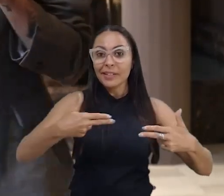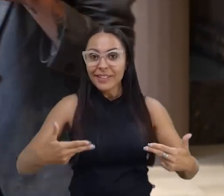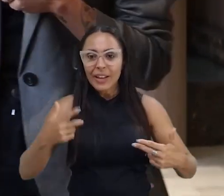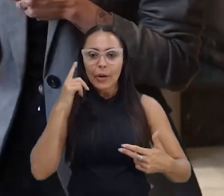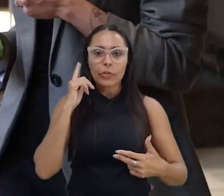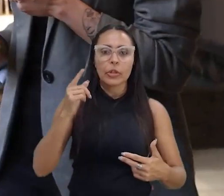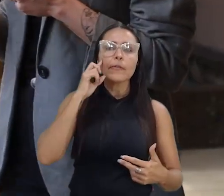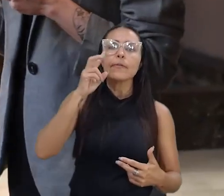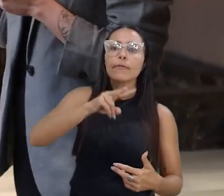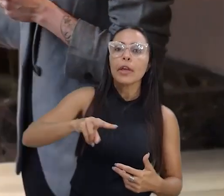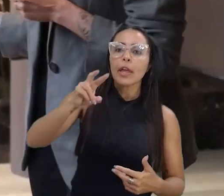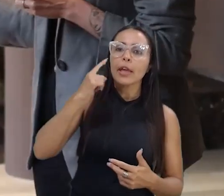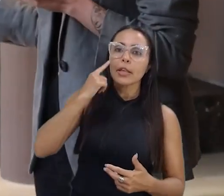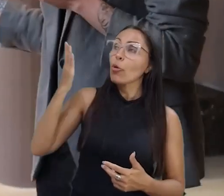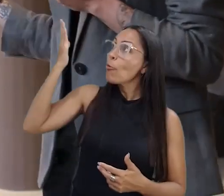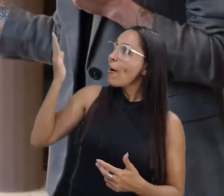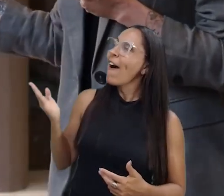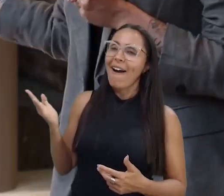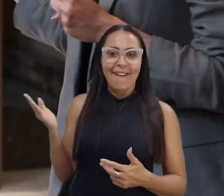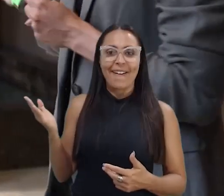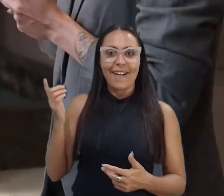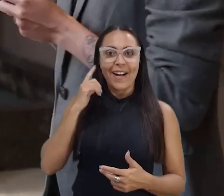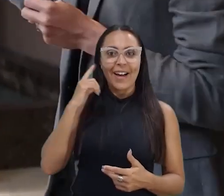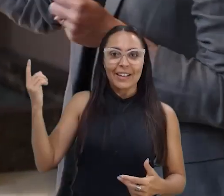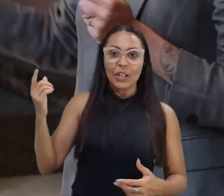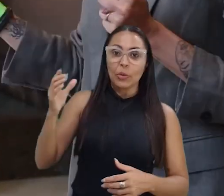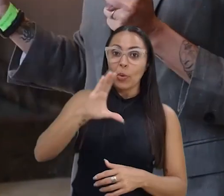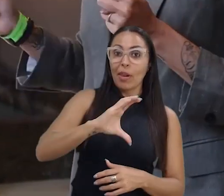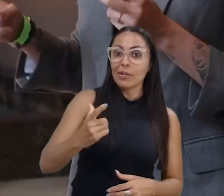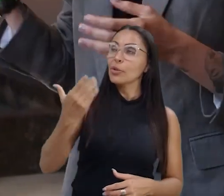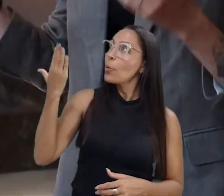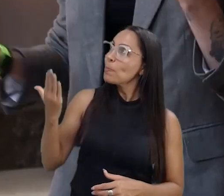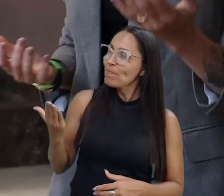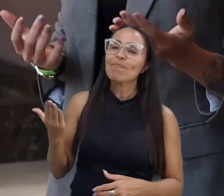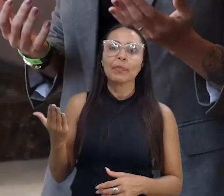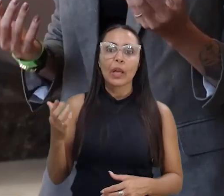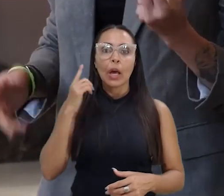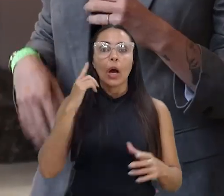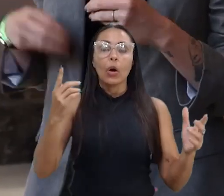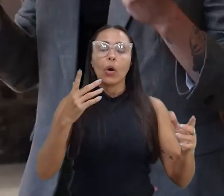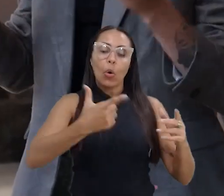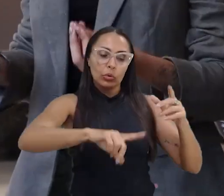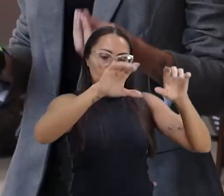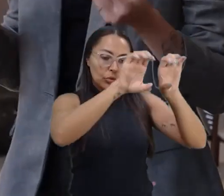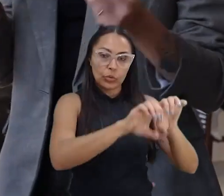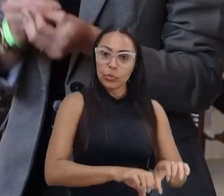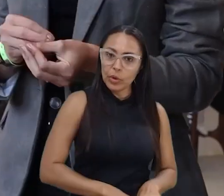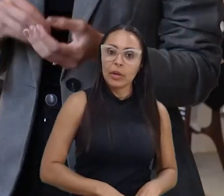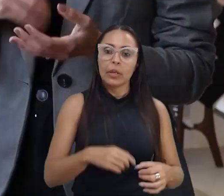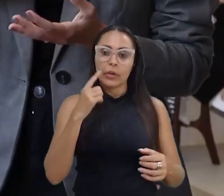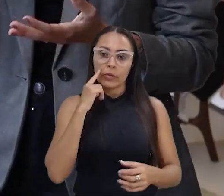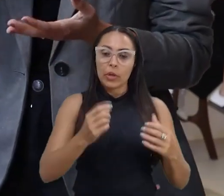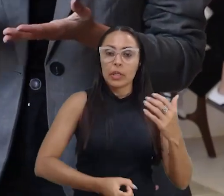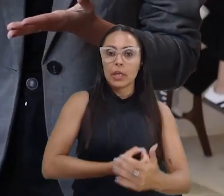aí aqui a gente vê realmente essas colunas do neoclássico aplicada nessa outra estrutura. Foi criado para